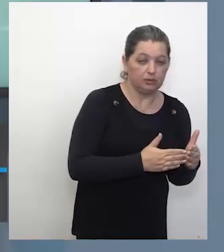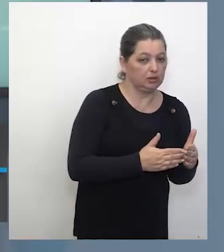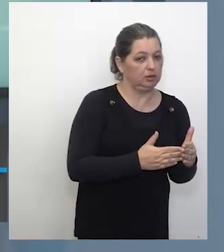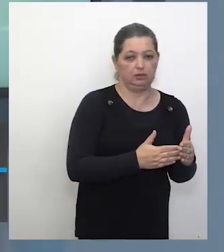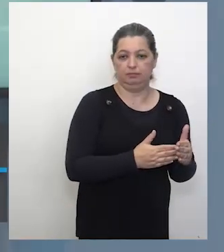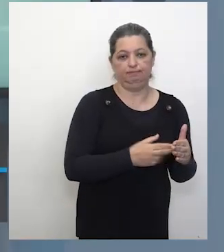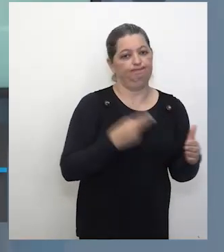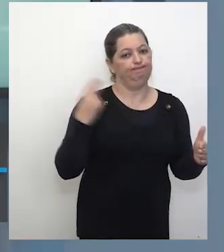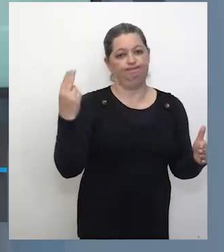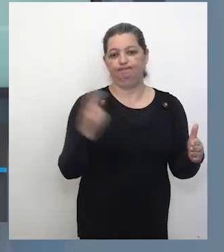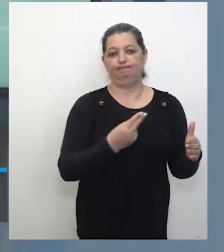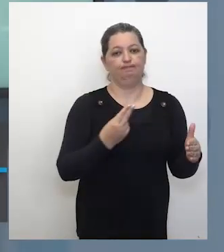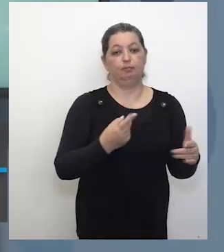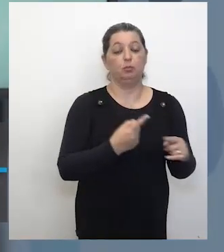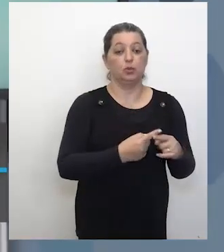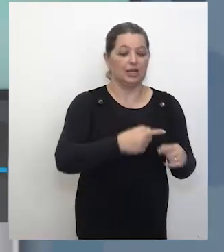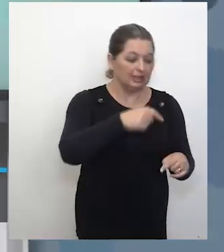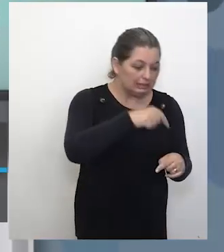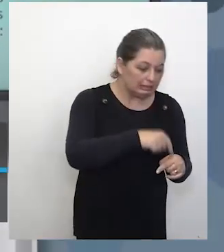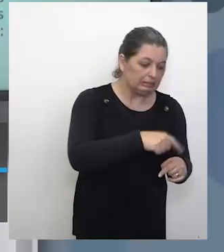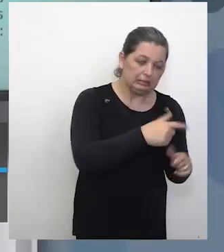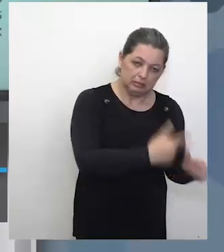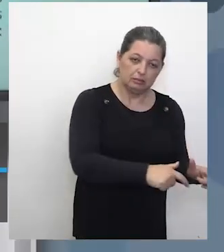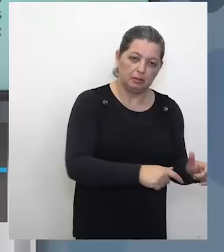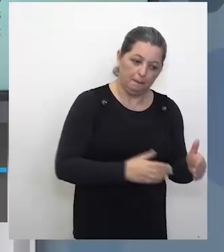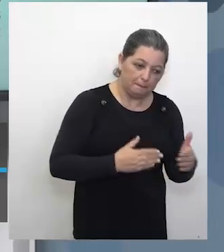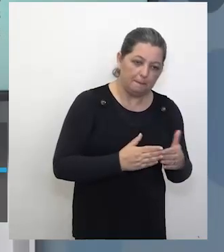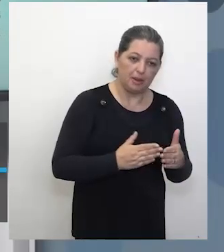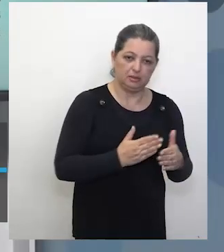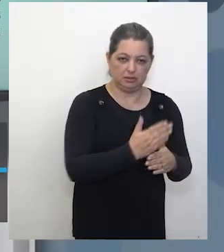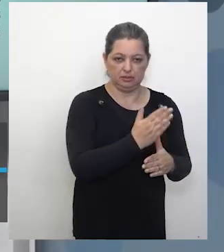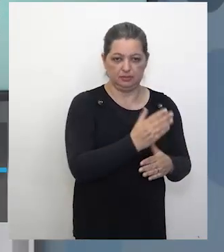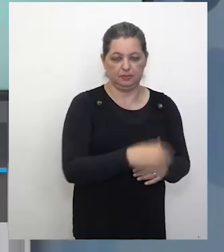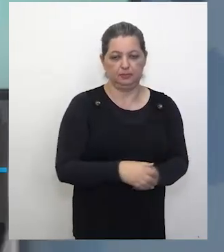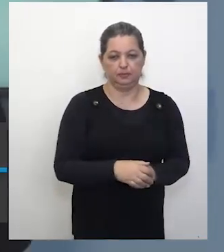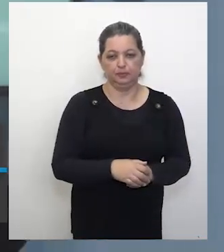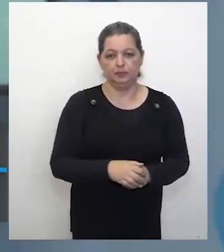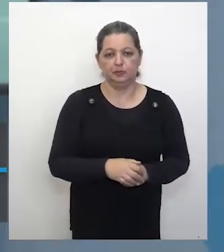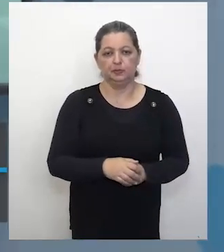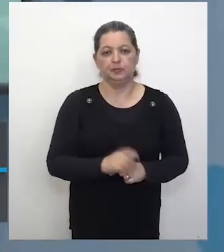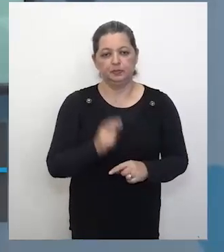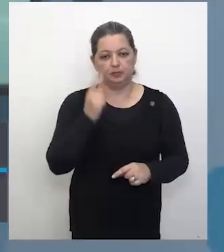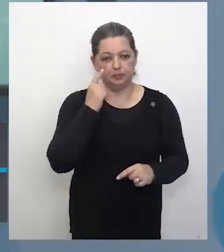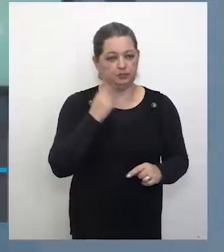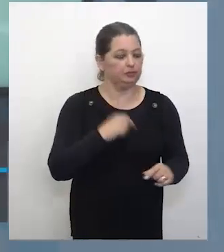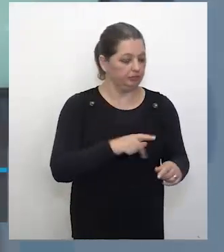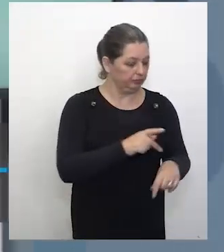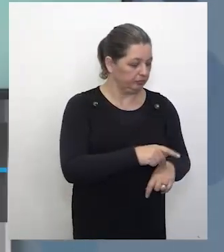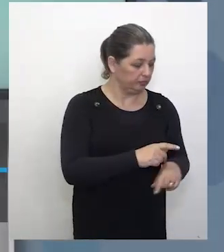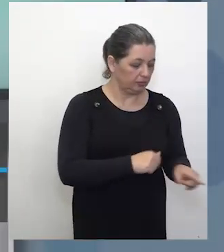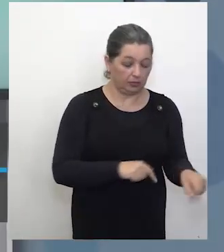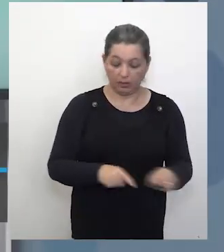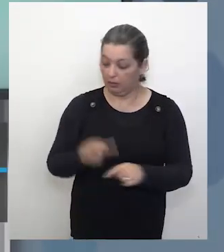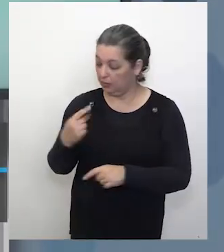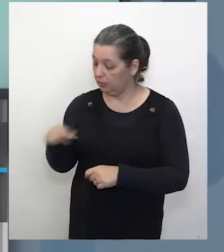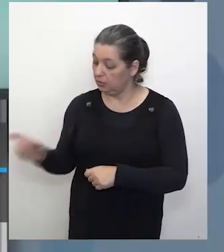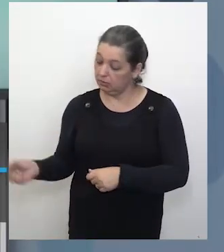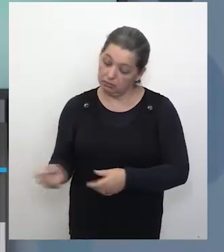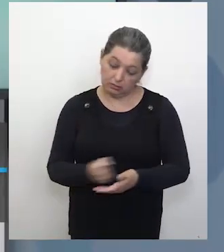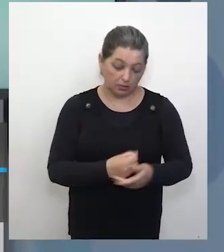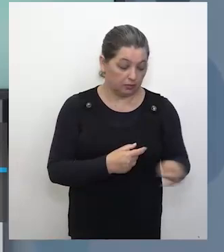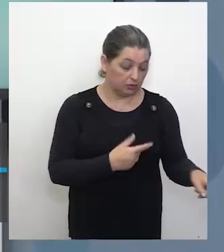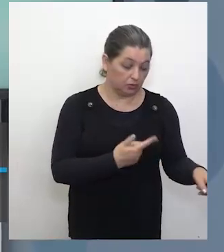ela é uma noção exata, ela passa ali de qualquer jeito. Então, quando ficaram sabendo, foram lá e falaram, você devolve aquela pedra, que essa pedra aqui é